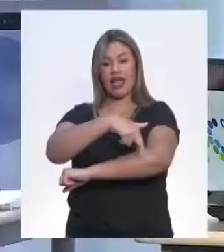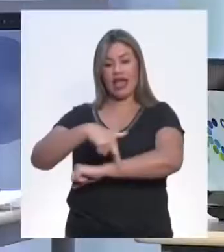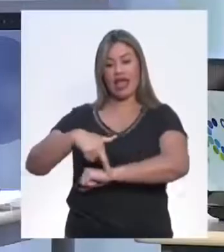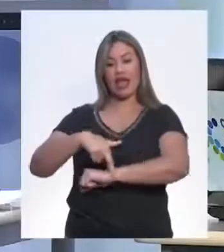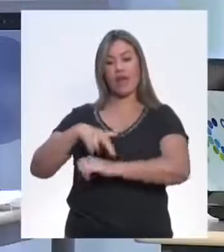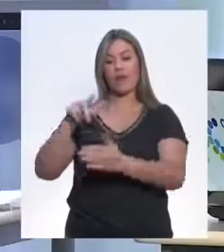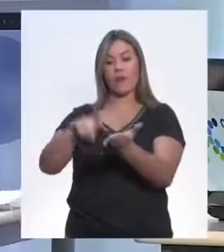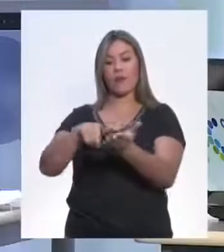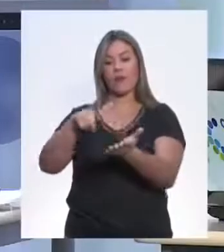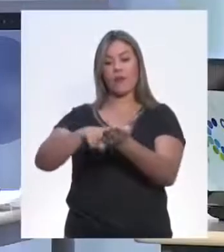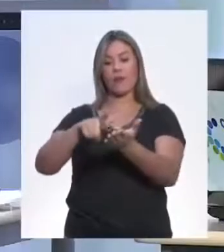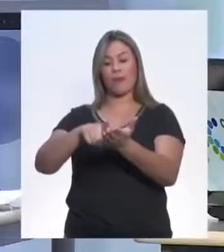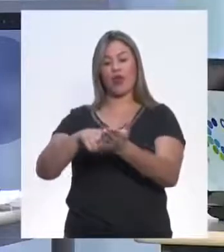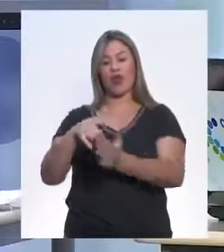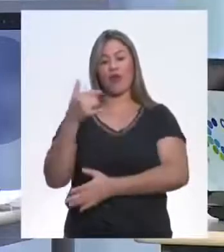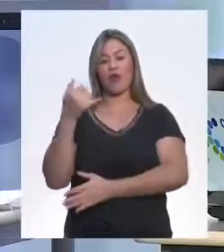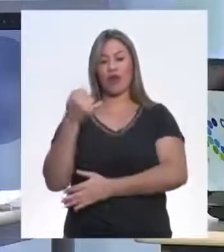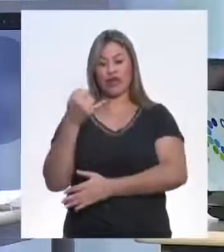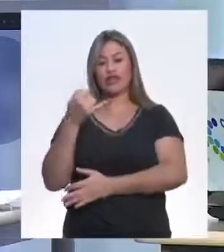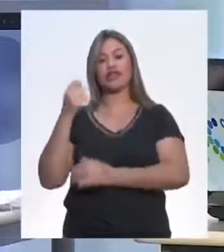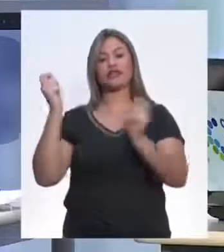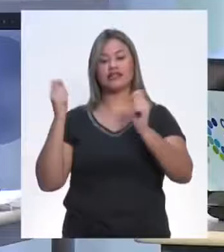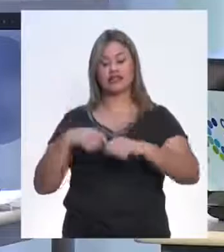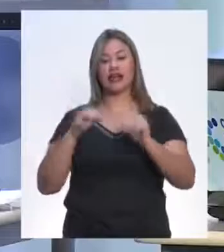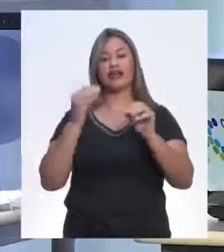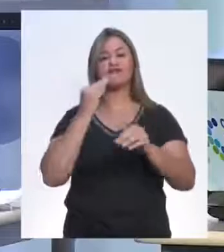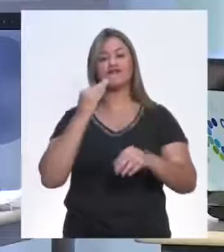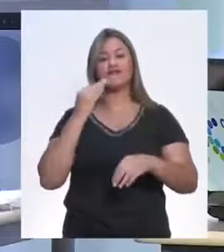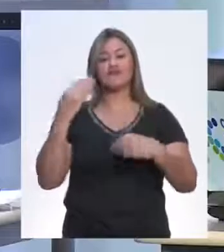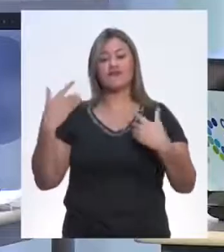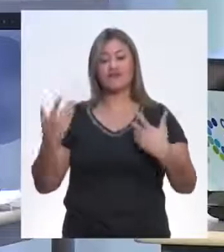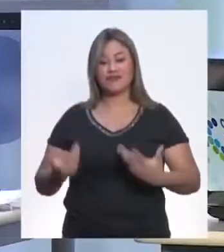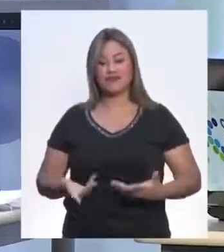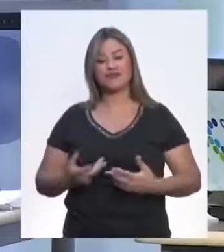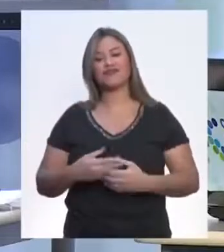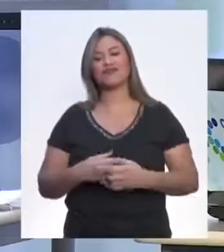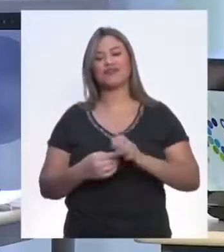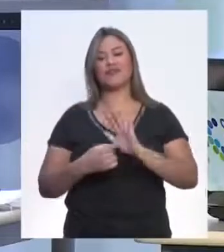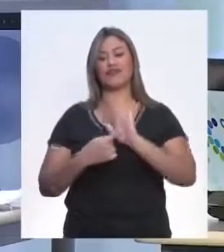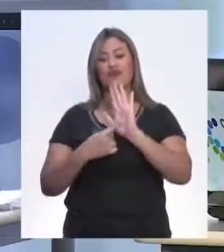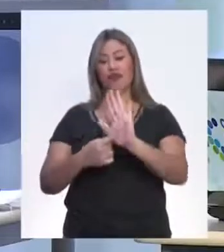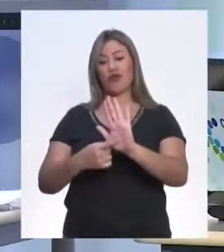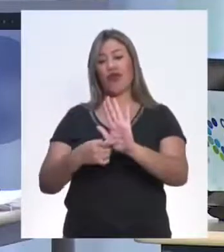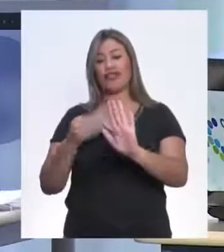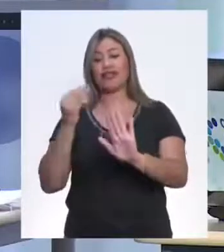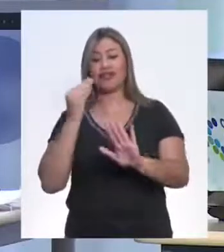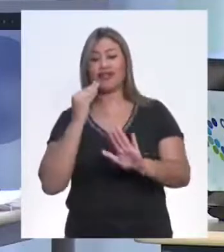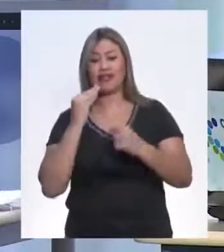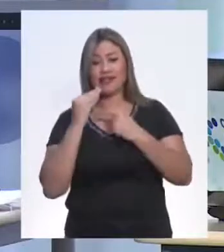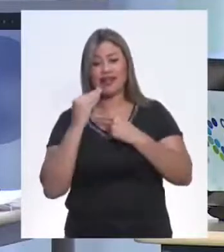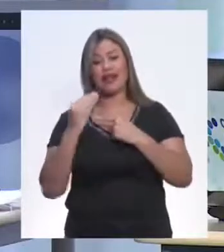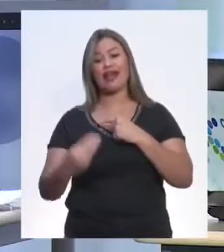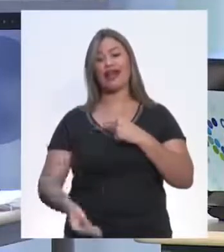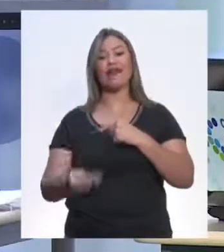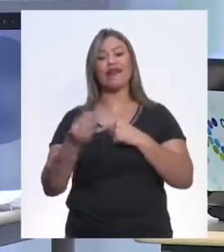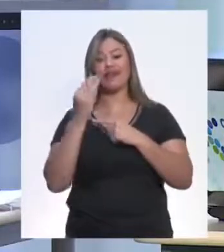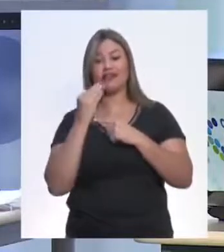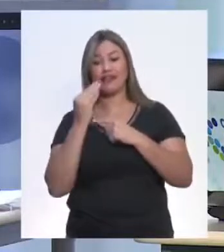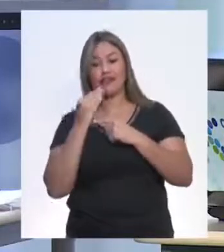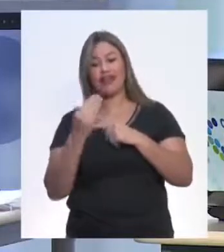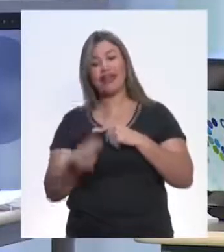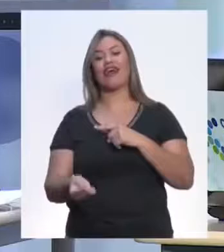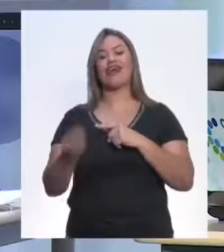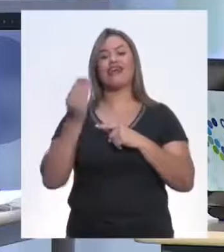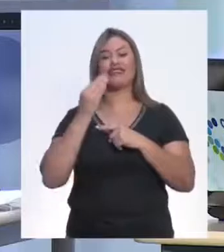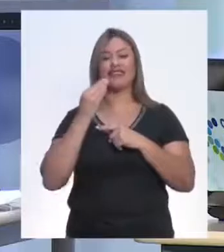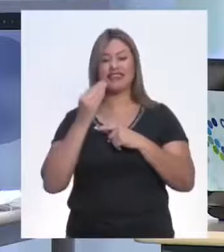né? Então hoje que nós vamos tentar elaborar, né? Vou tentar mostrar, já estou dizendo aí, eu vou tentar colocar para vocês. E pelo jeito eu vou rir muito.